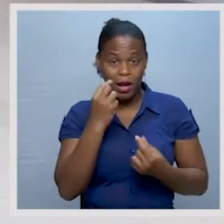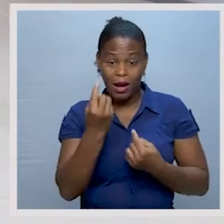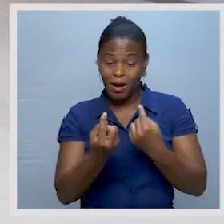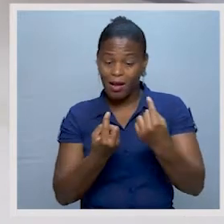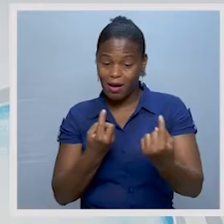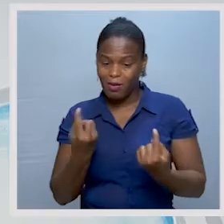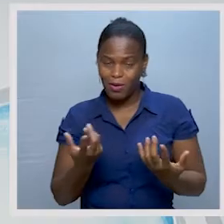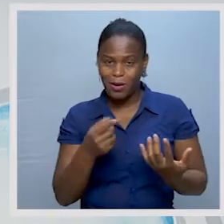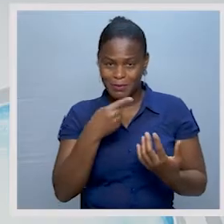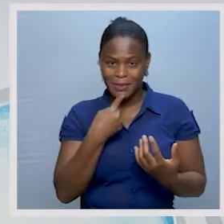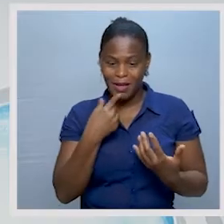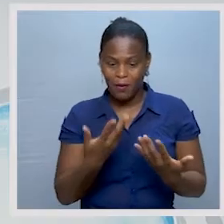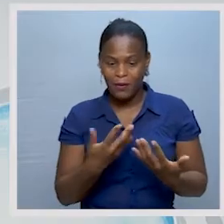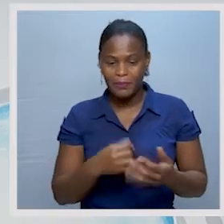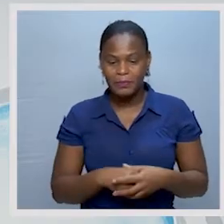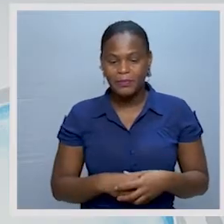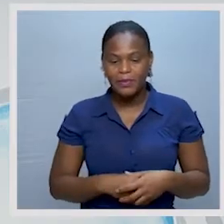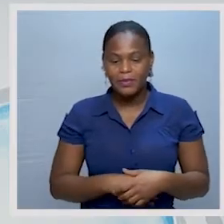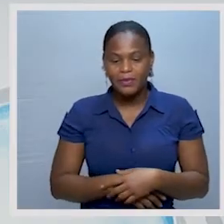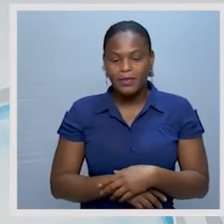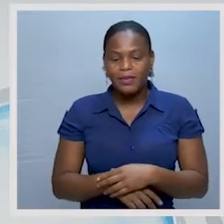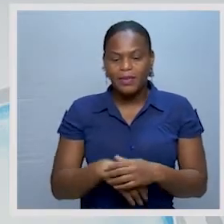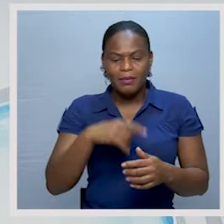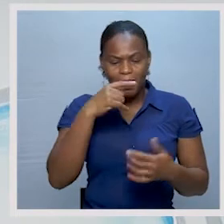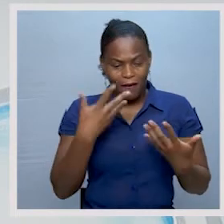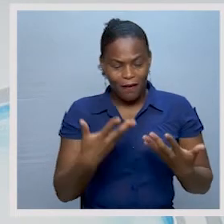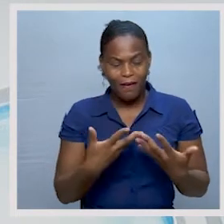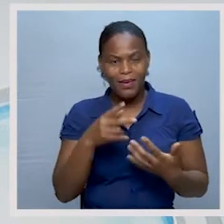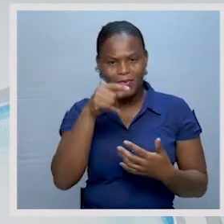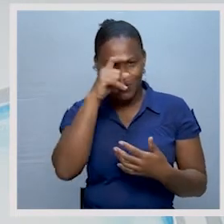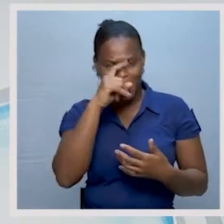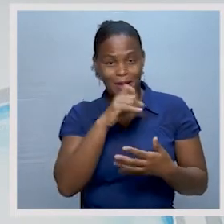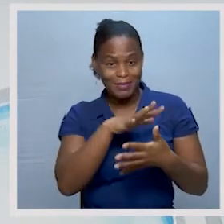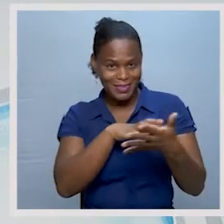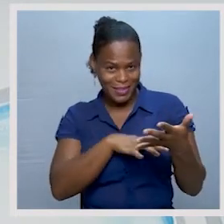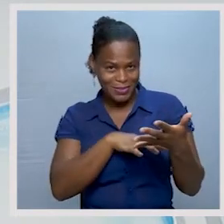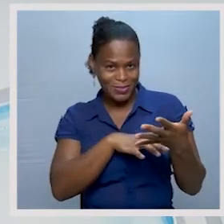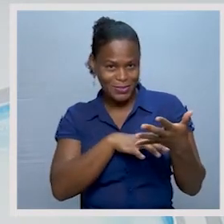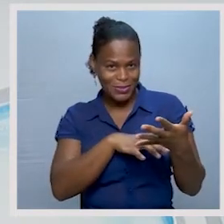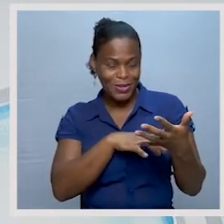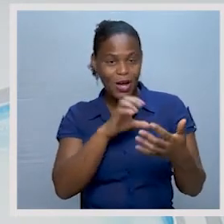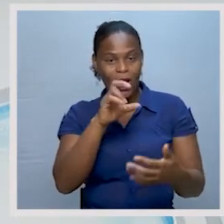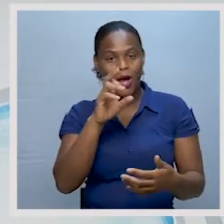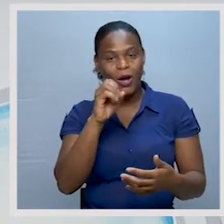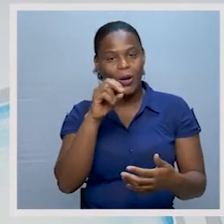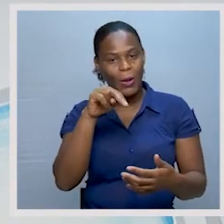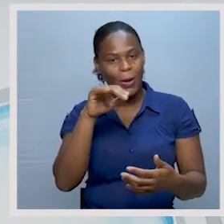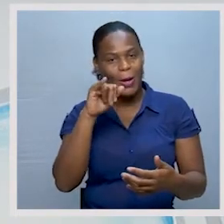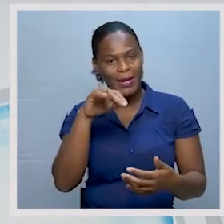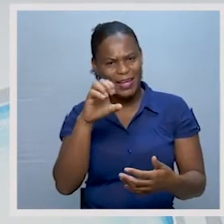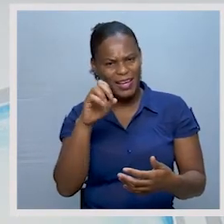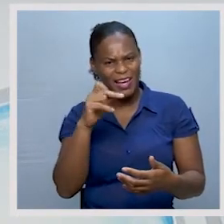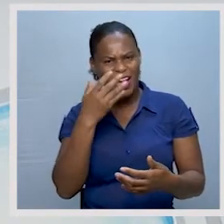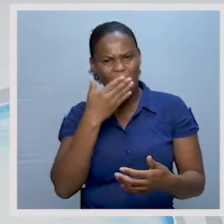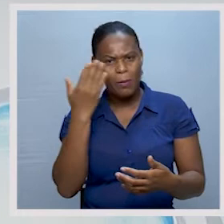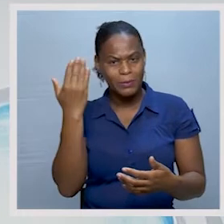cada uma. Então, vamos passar agora, não sei se estão a recordar, do texto A Crónica que nós vimos na aula